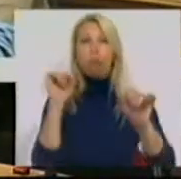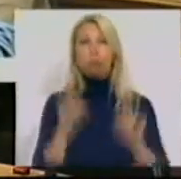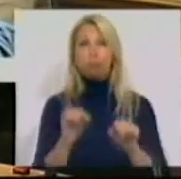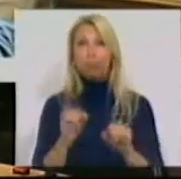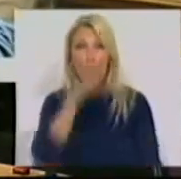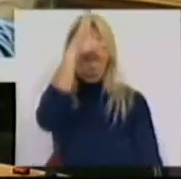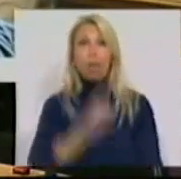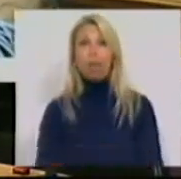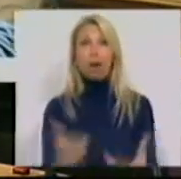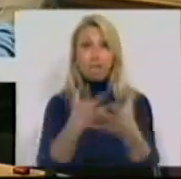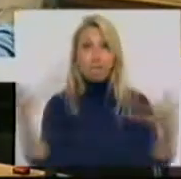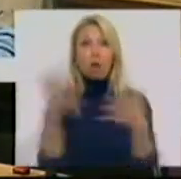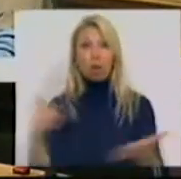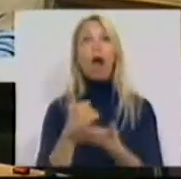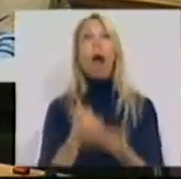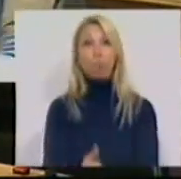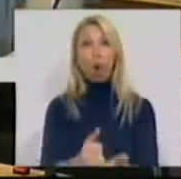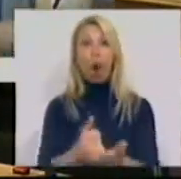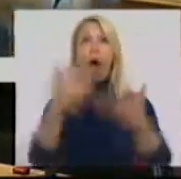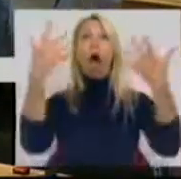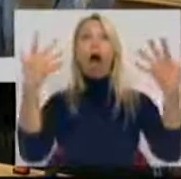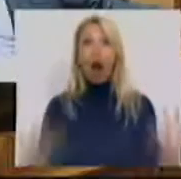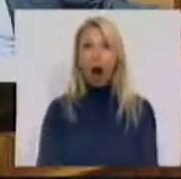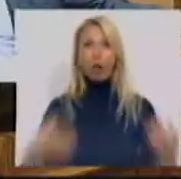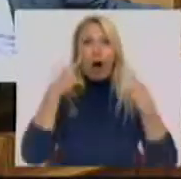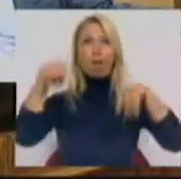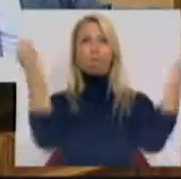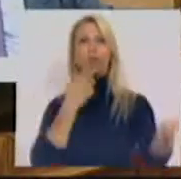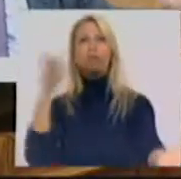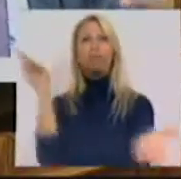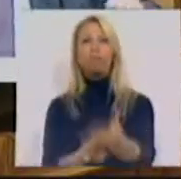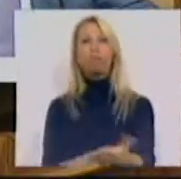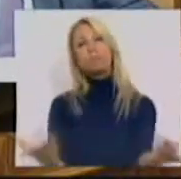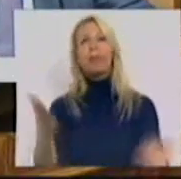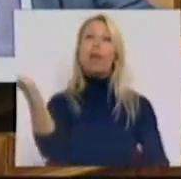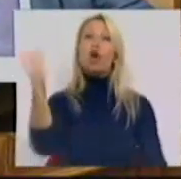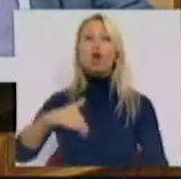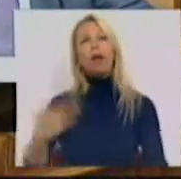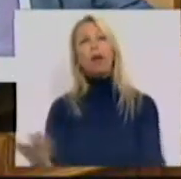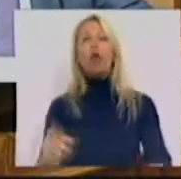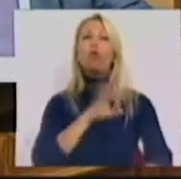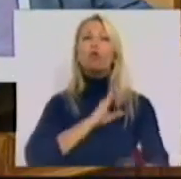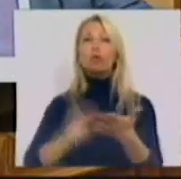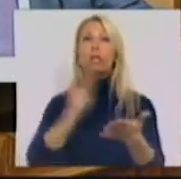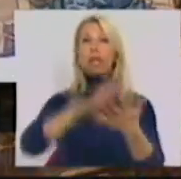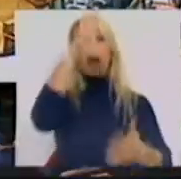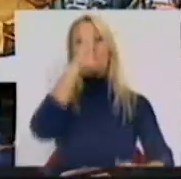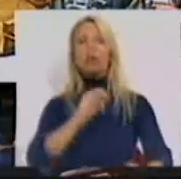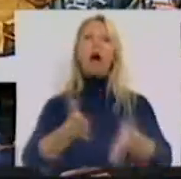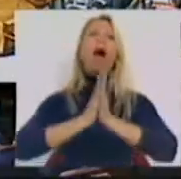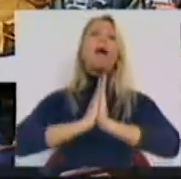que o suporta acaba de cair aqui. Vem o Senhor Secretário de Estado apelar ao